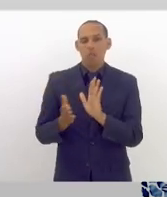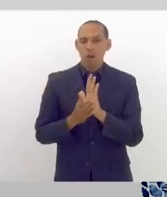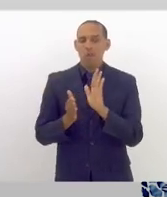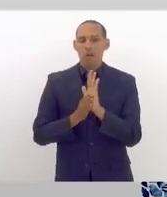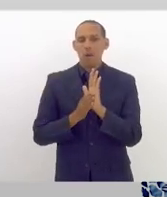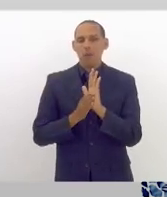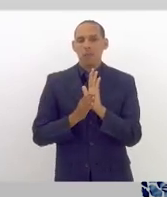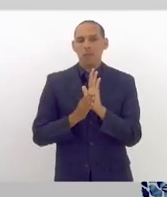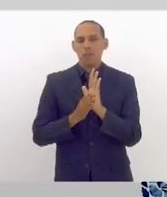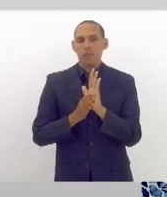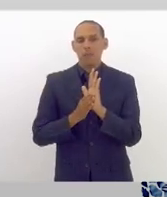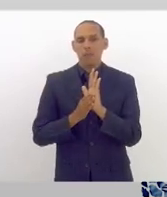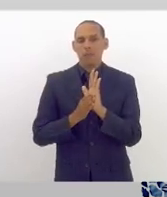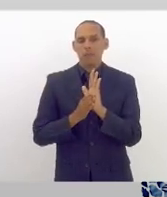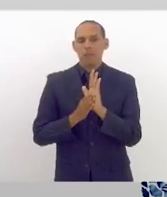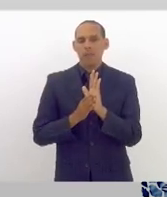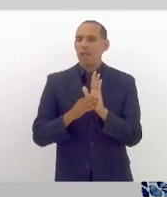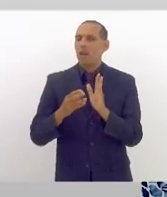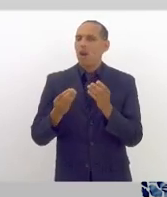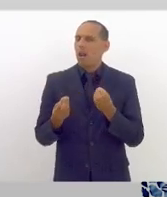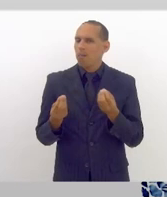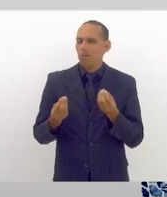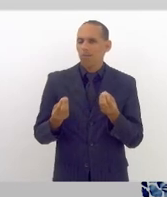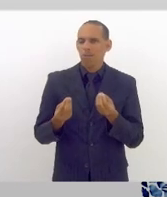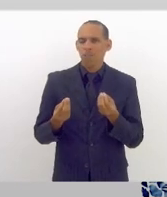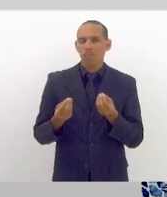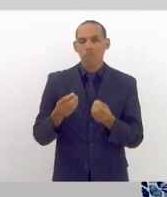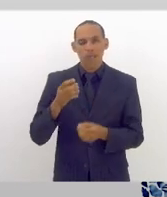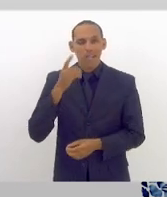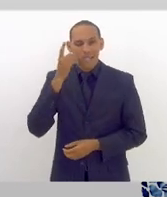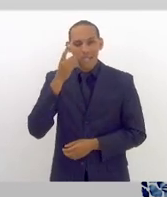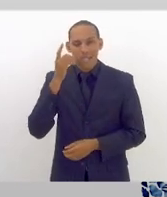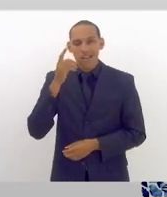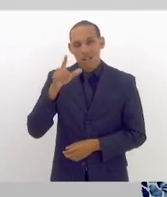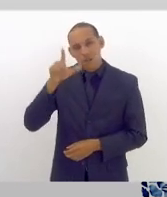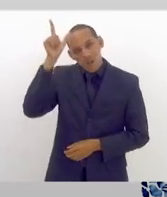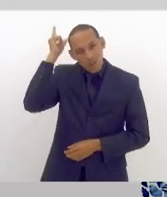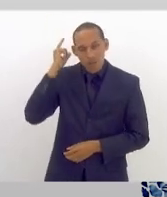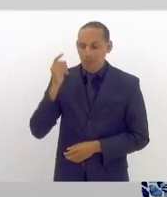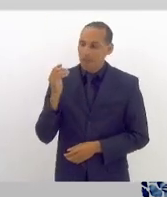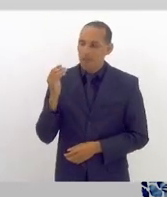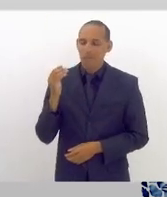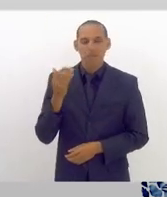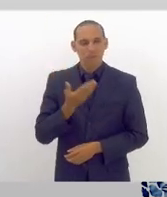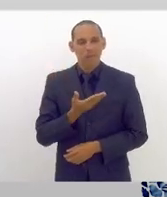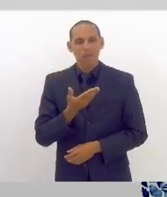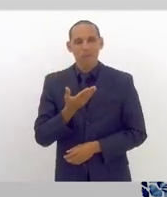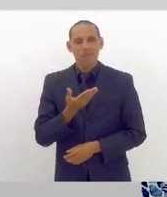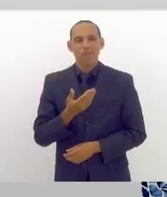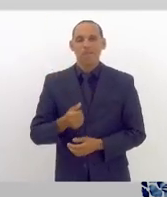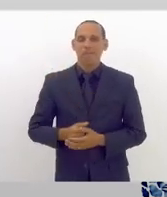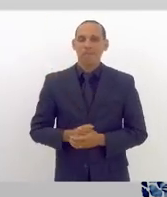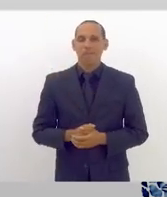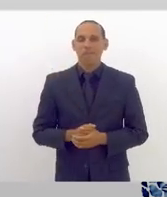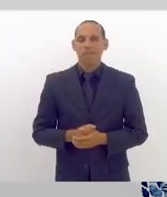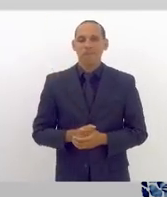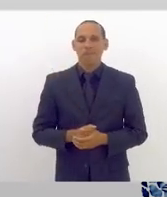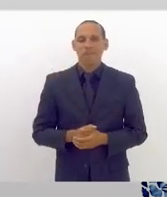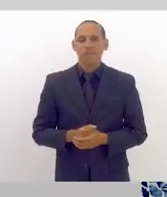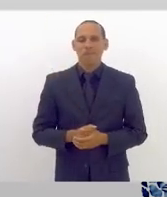partiu em grande medida do nosso deputado Luís Paulo Correia correia da Rocha que ao meu lado que